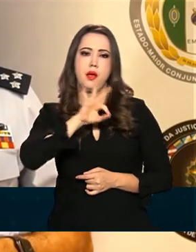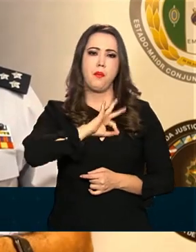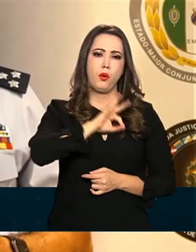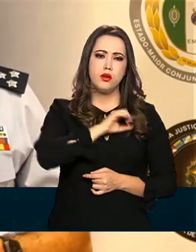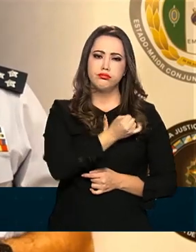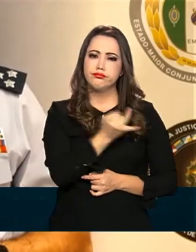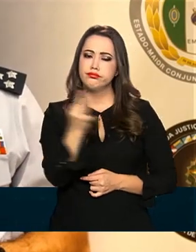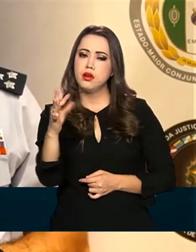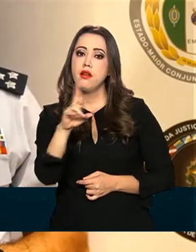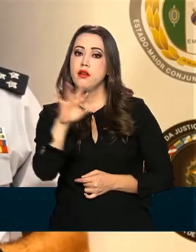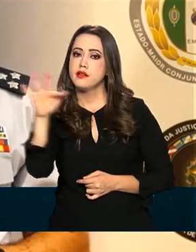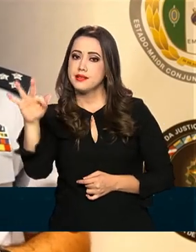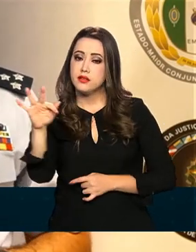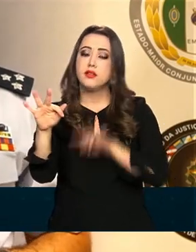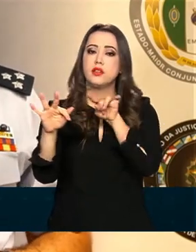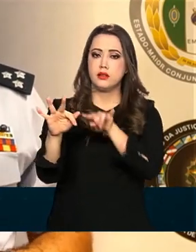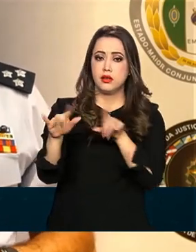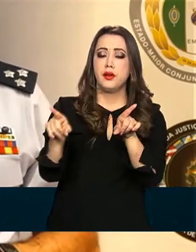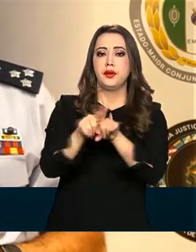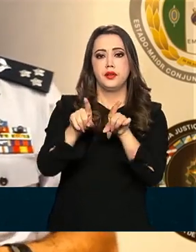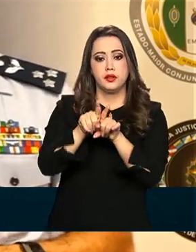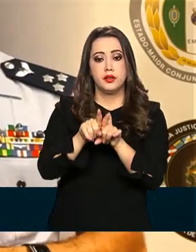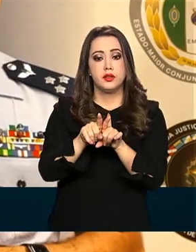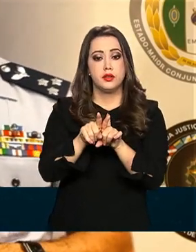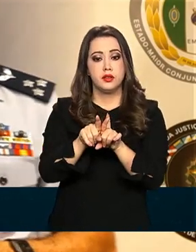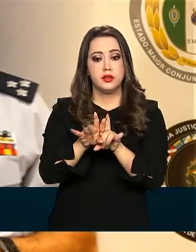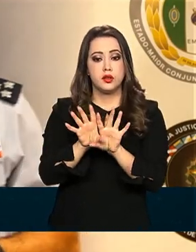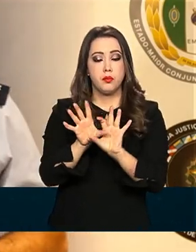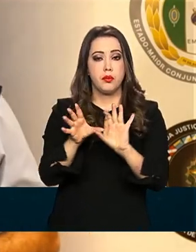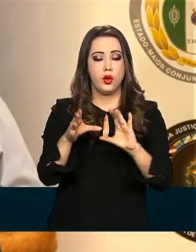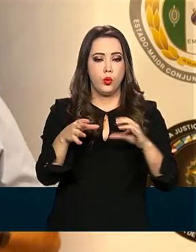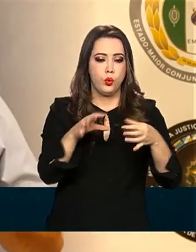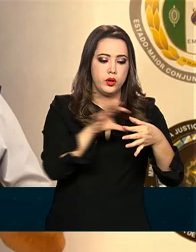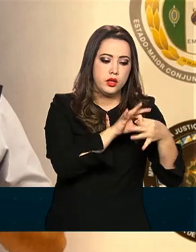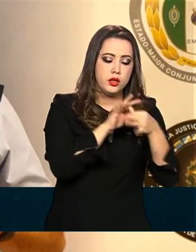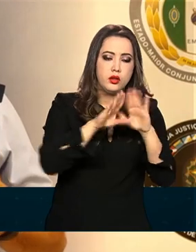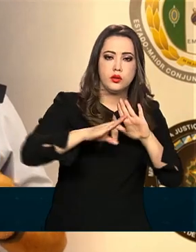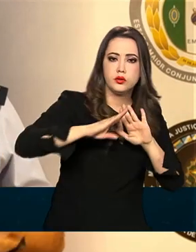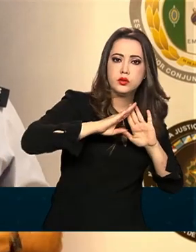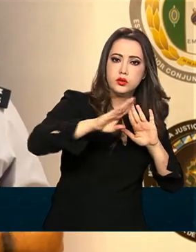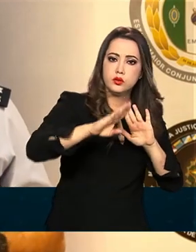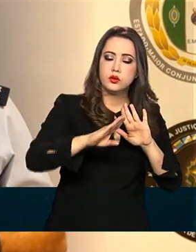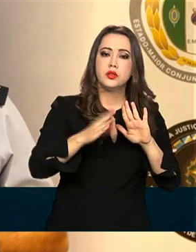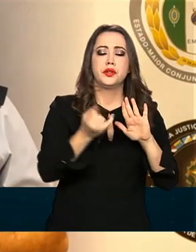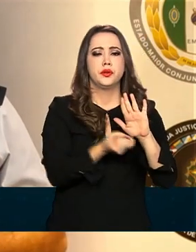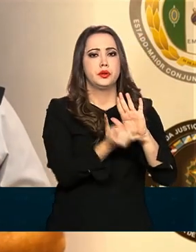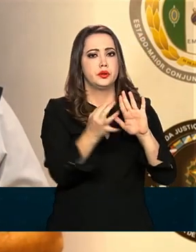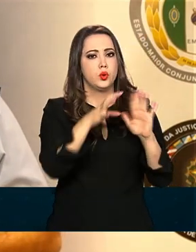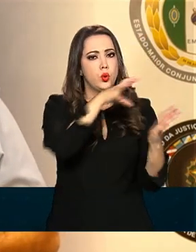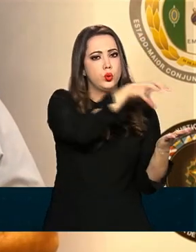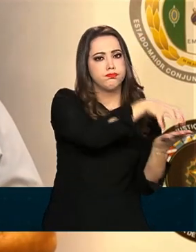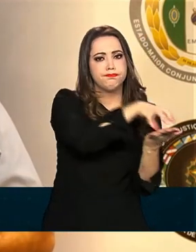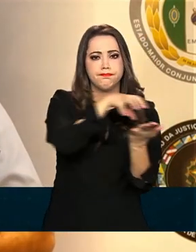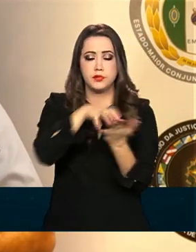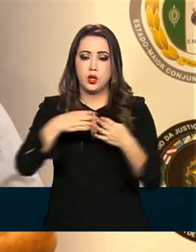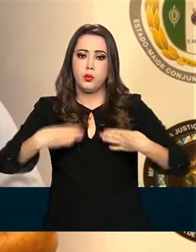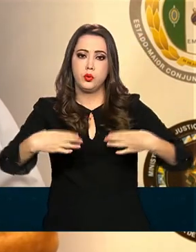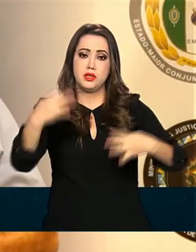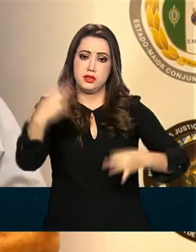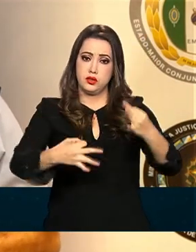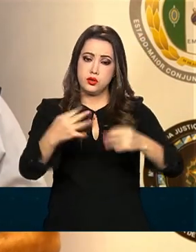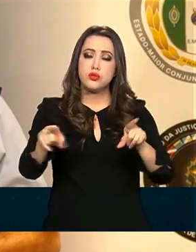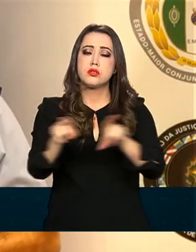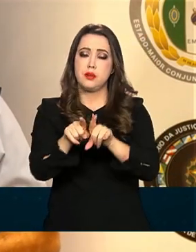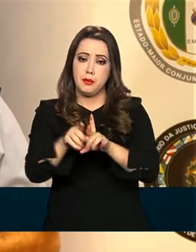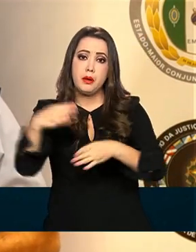a Receita Federal, o Estado-Maior Conjunto das Forças Armadas, a SENASP e a CEOP do Ministério da Justiça e o Ministério das